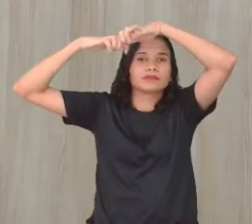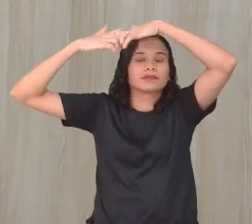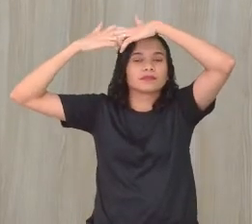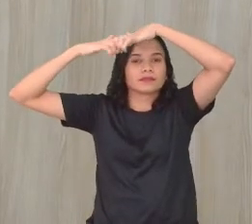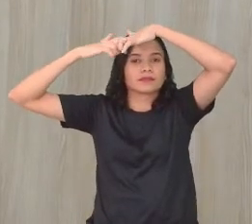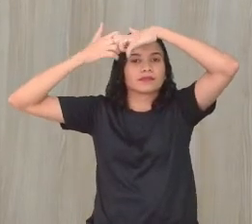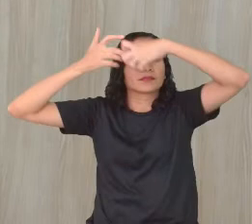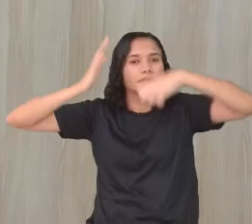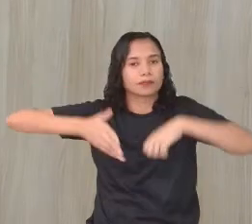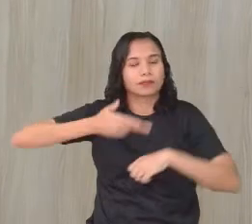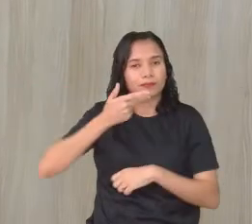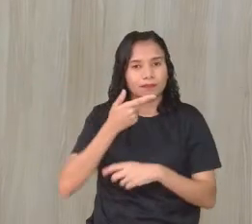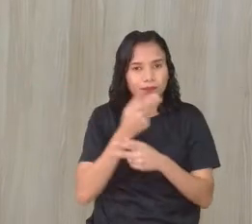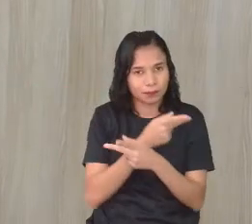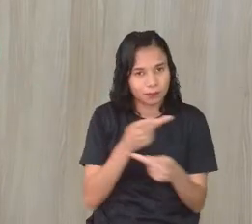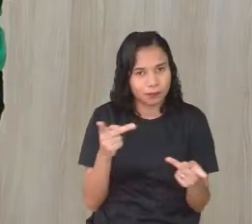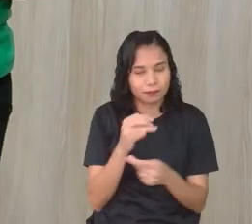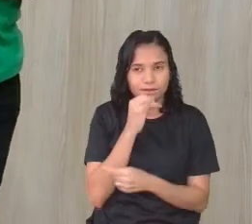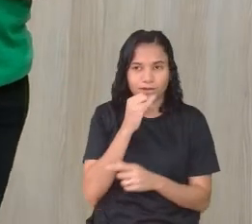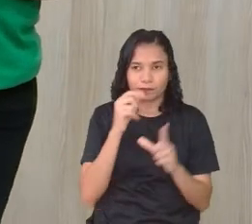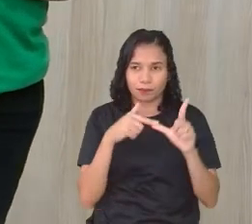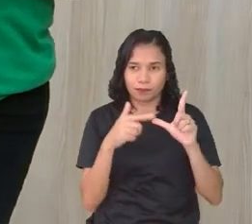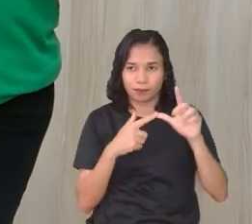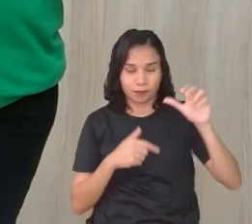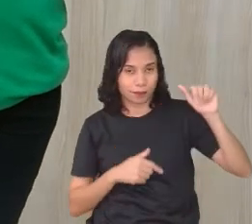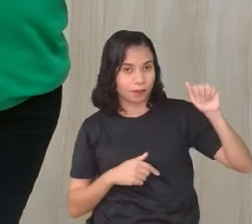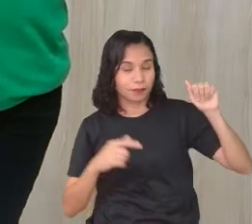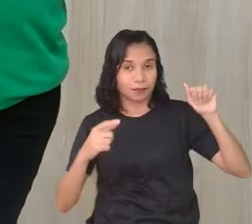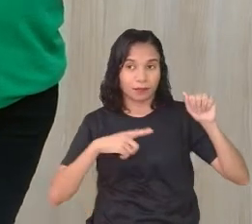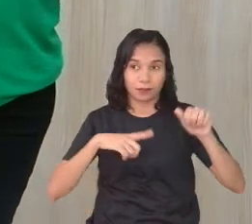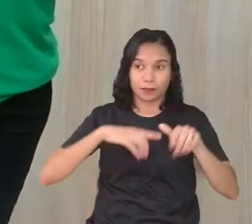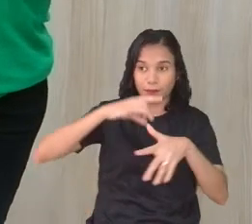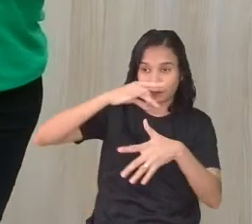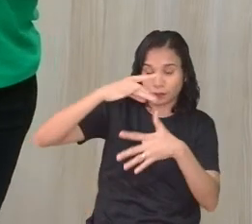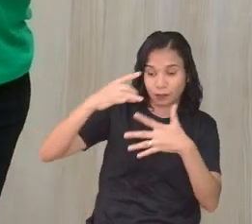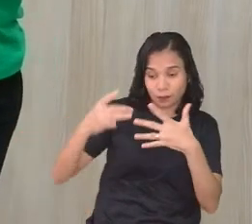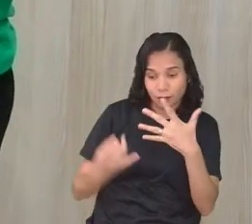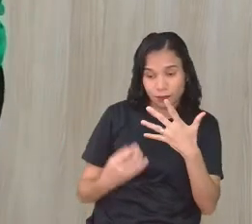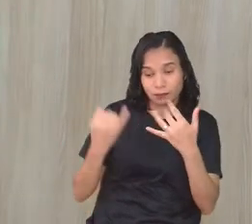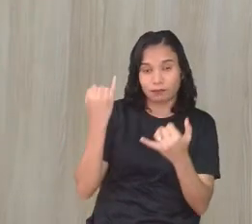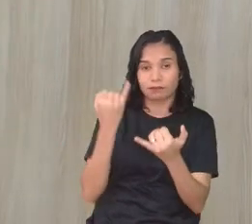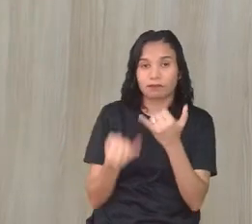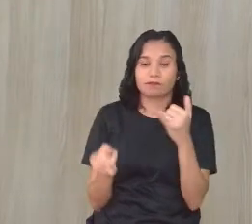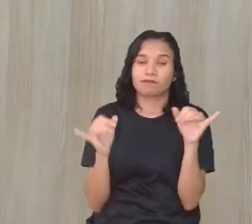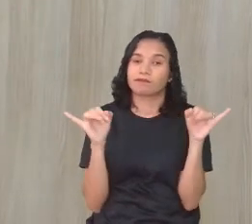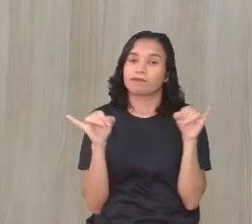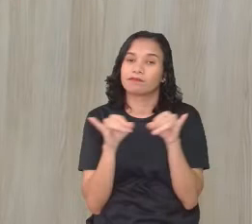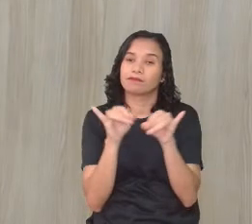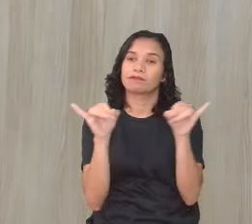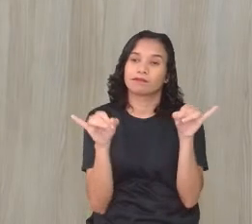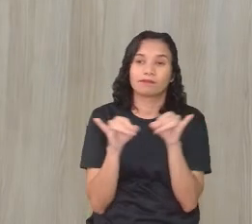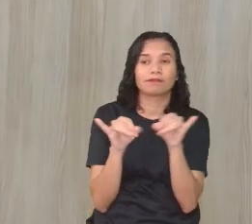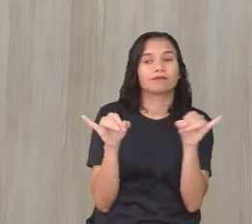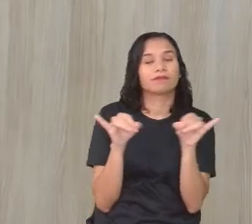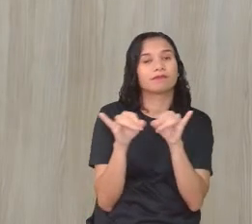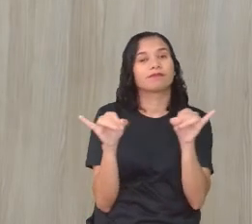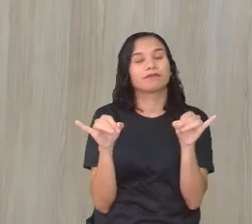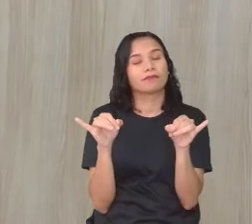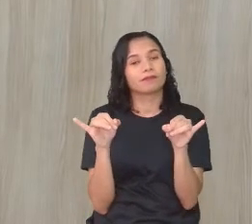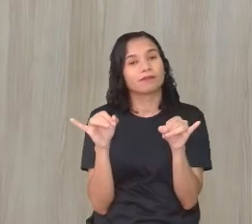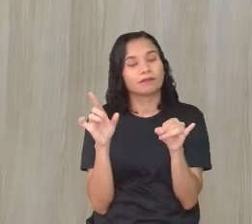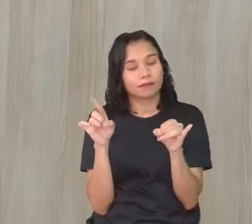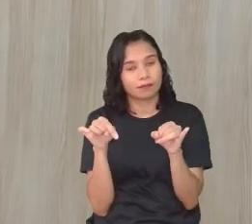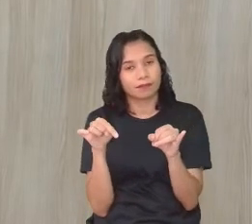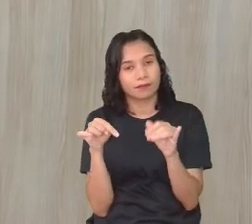eu já deixo para vocês aqui, não é? Letra A, não é? Há detalhes que parecem insignificantes. Não